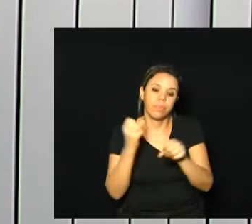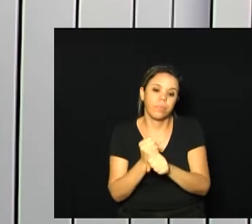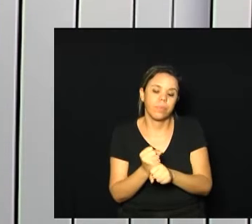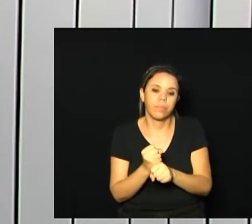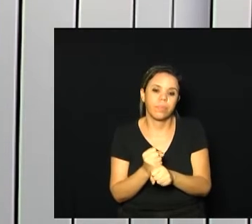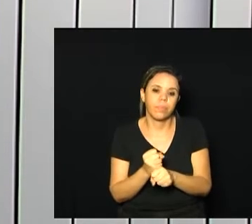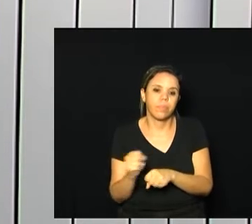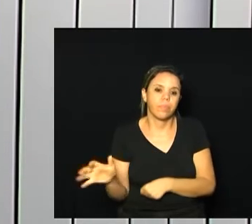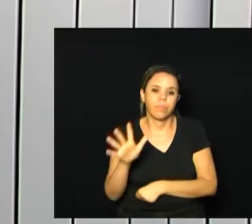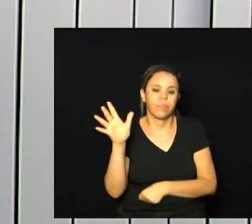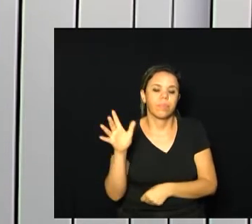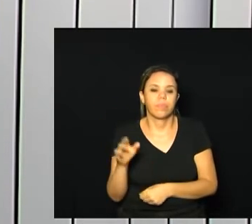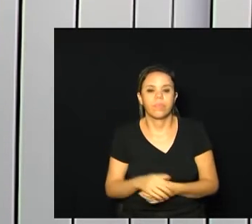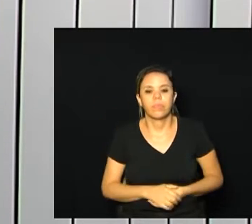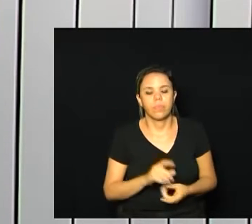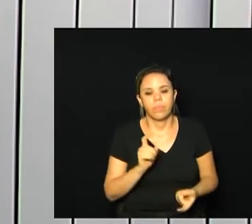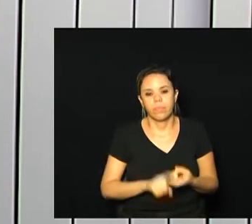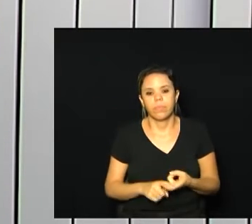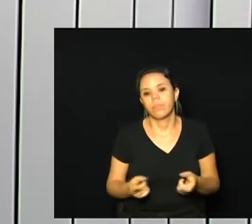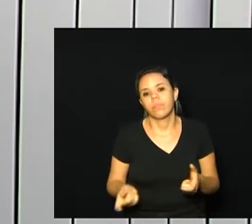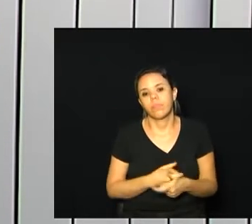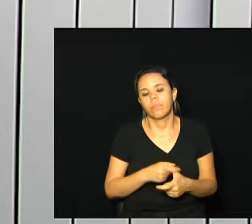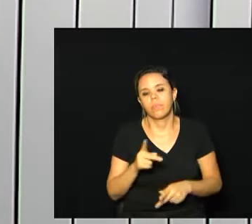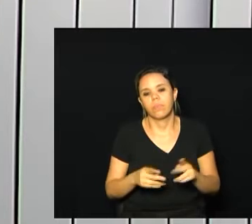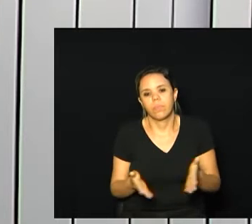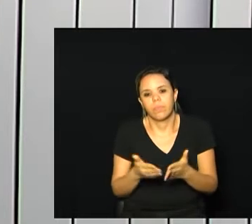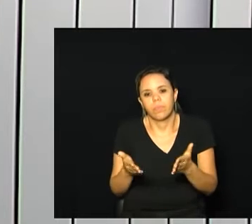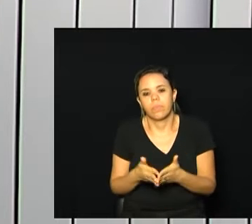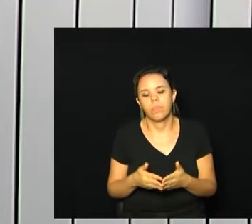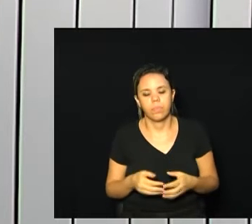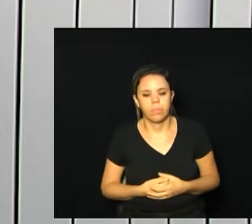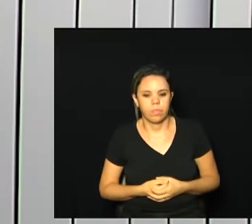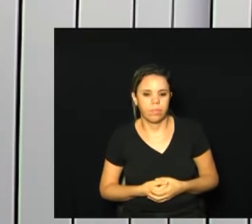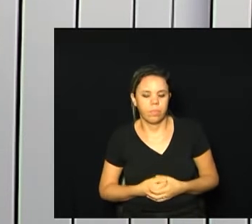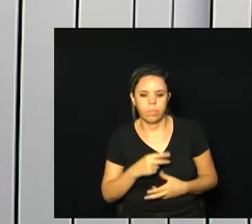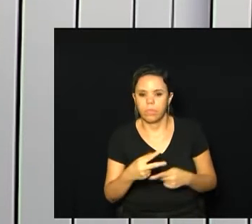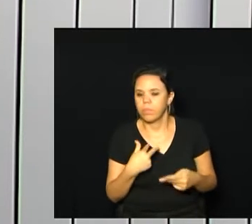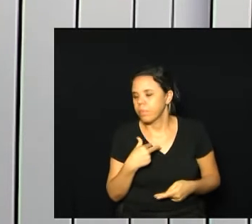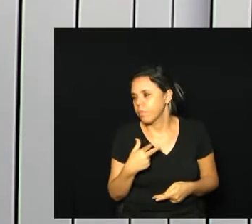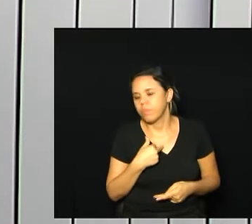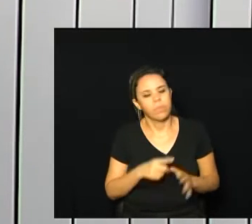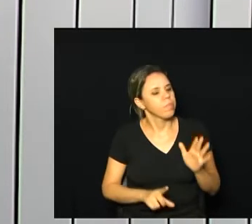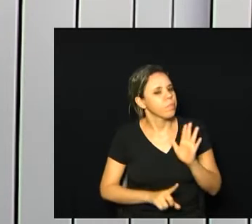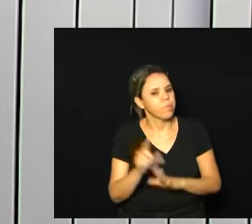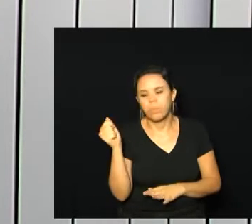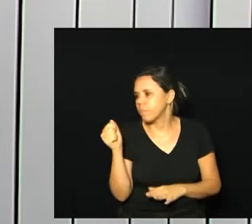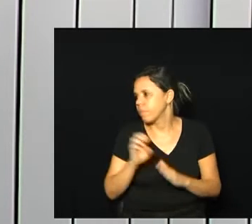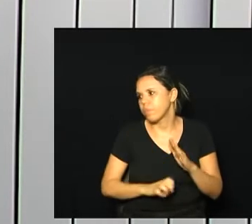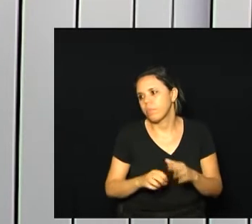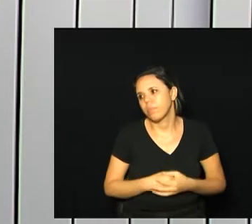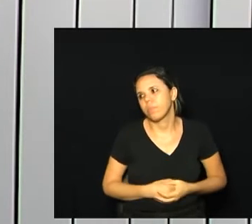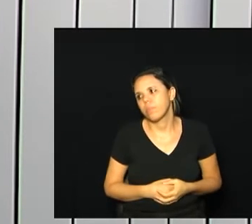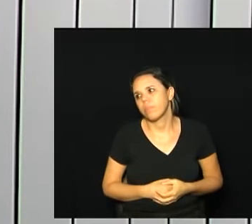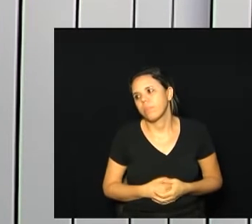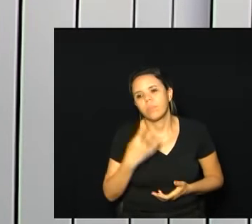ficar mais caras e talvez a periferia pode ser deixada de lado, já que não daria tanto lucro às empresas.